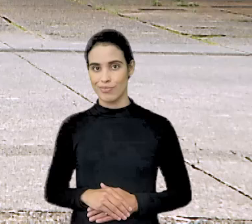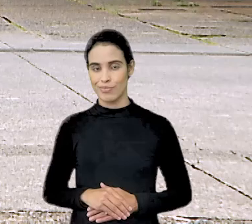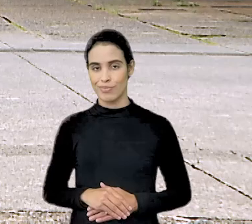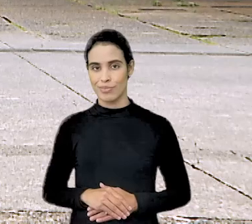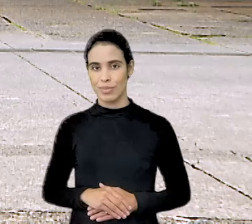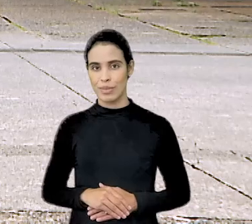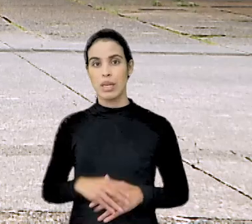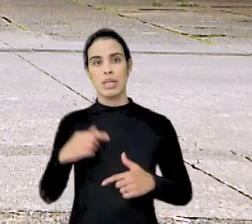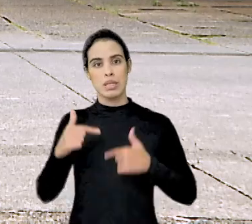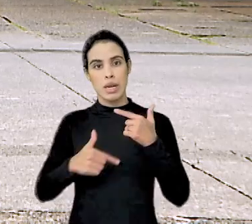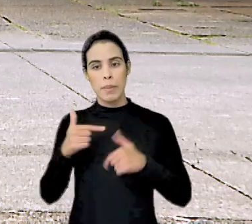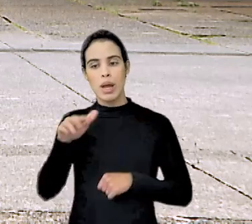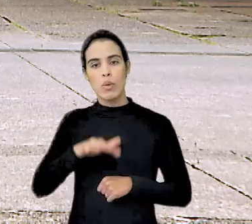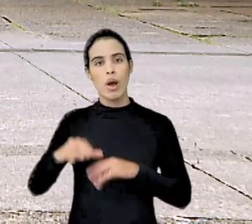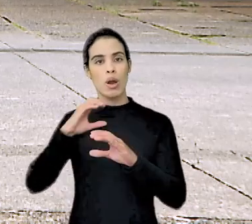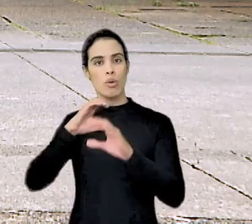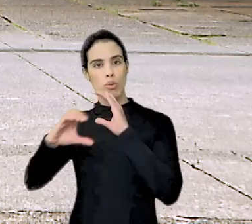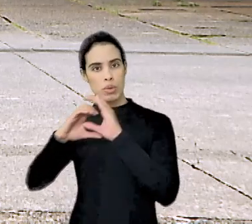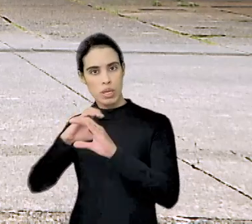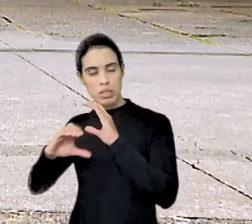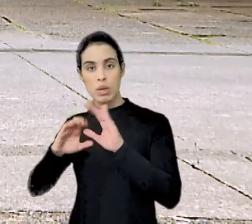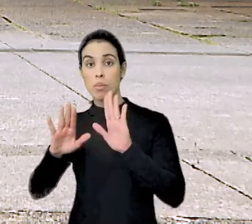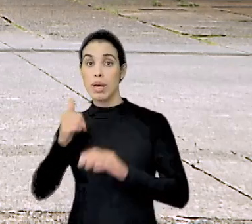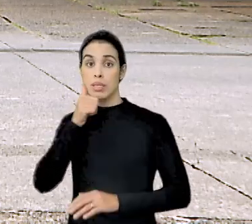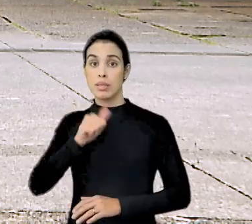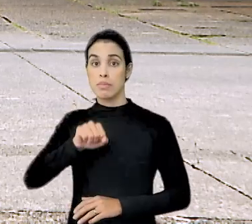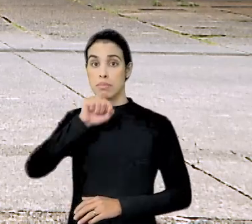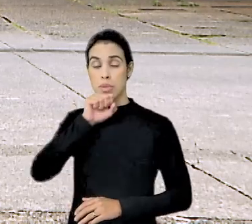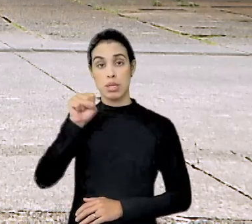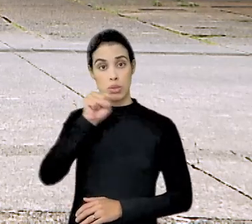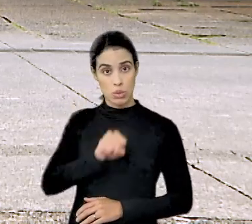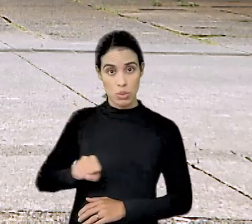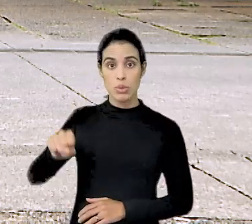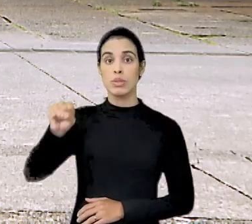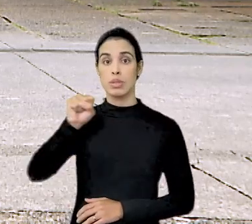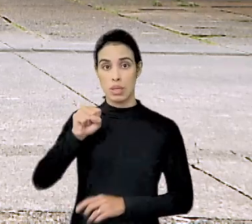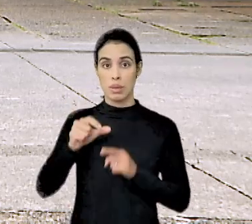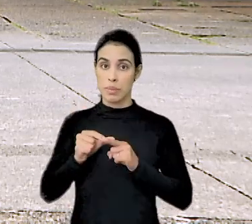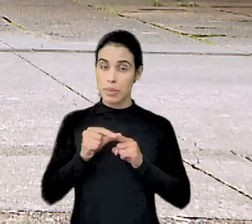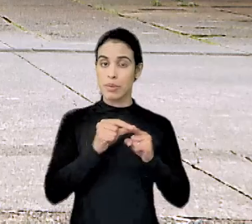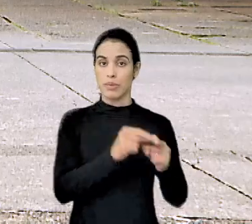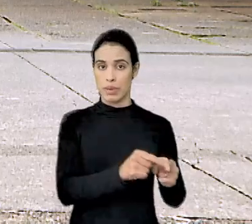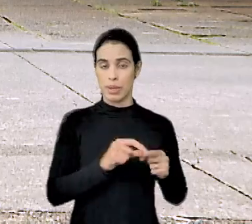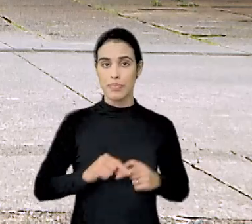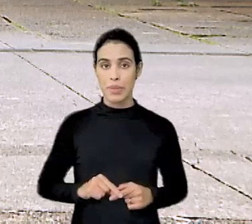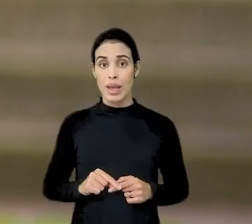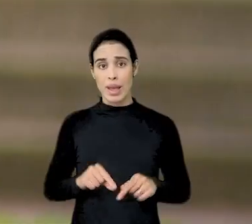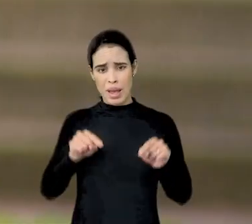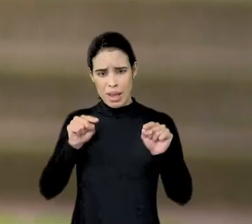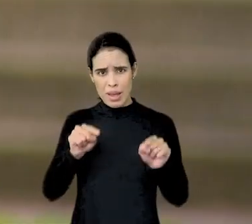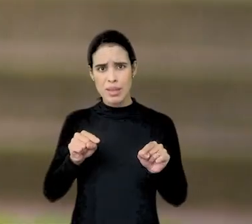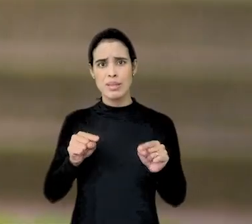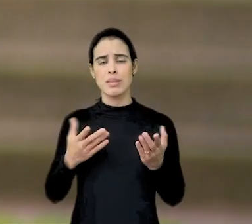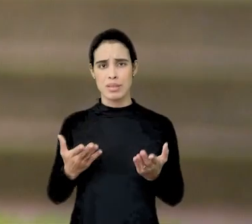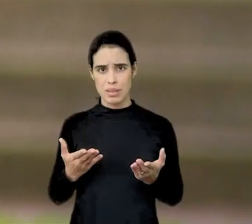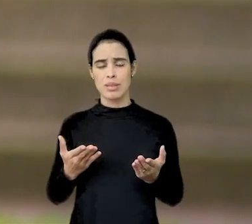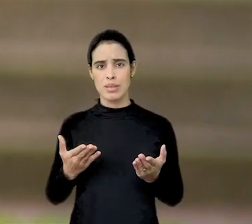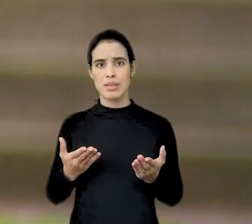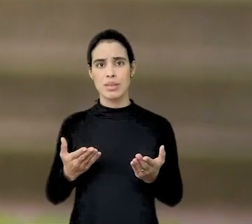idade. Trabalho com comunicação, mas eu sou uma mulher solo, mãe solo, periférica. Nessa